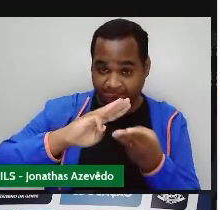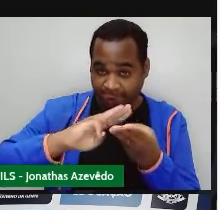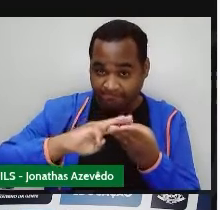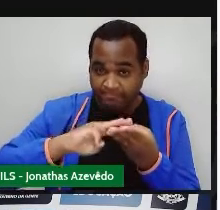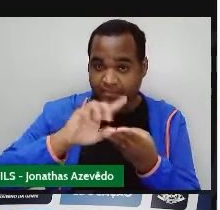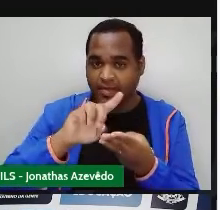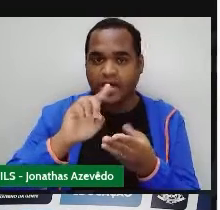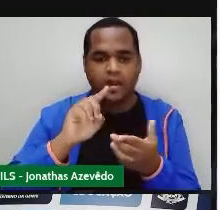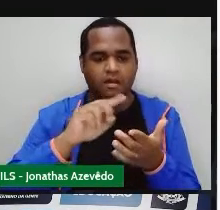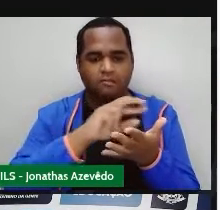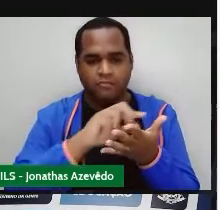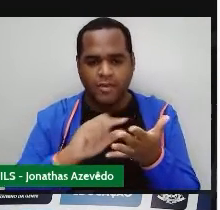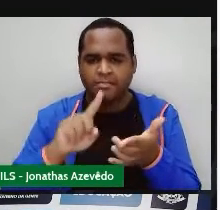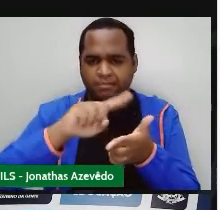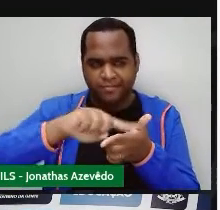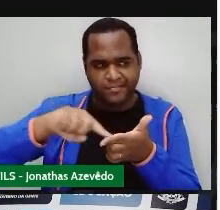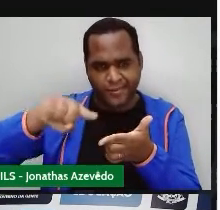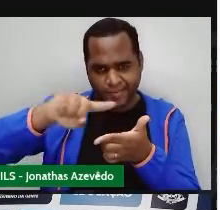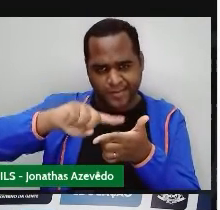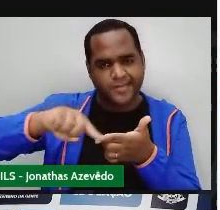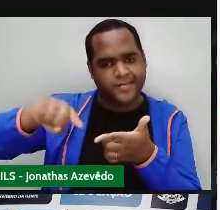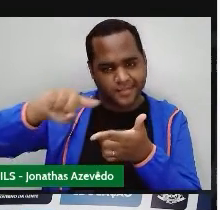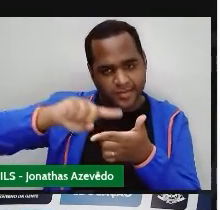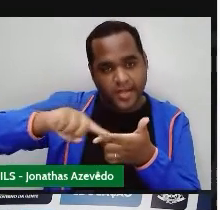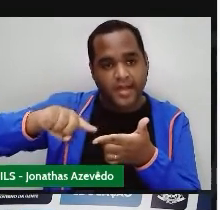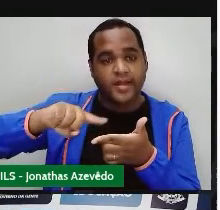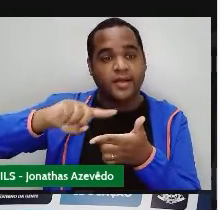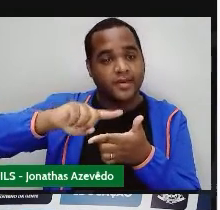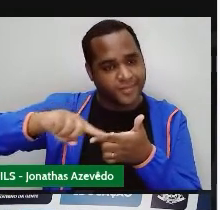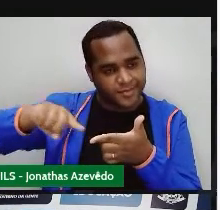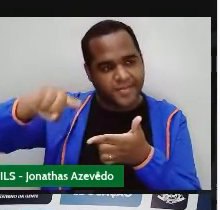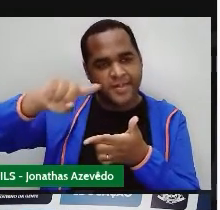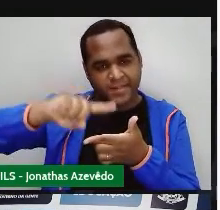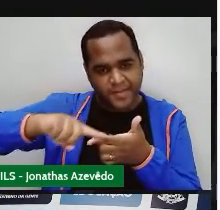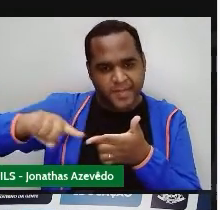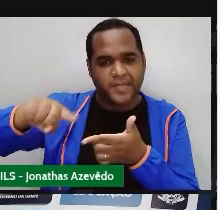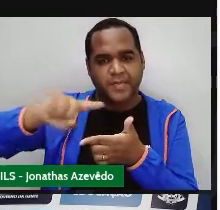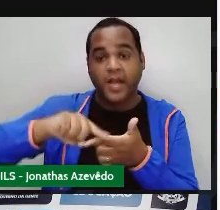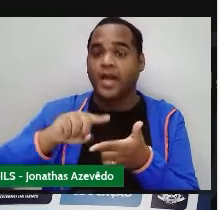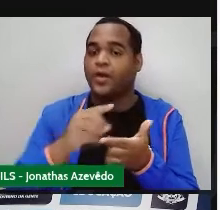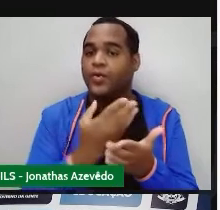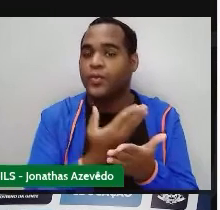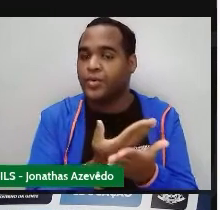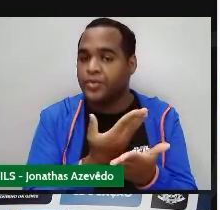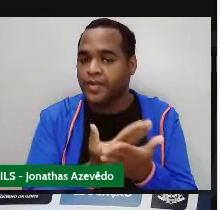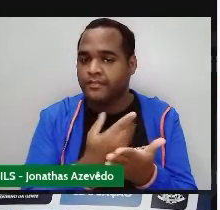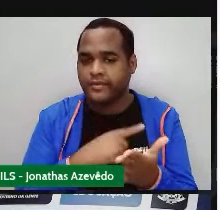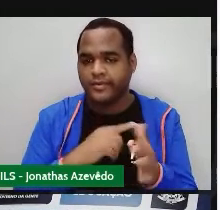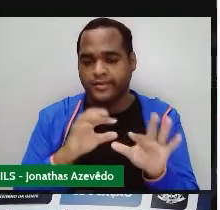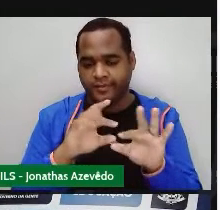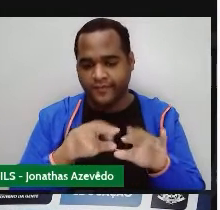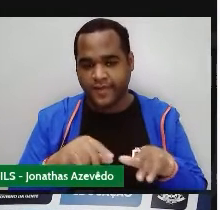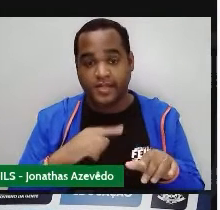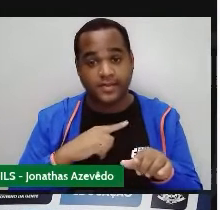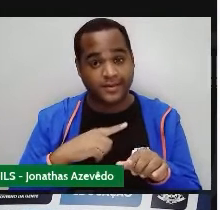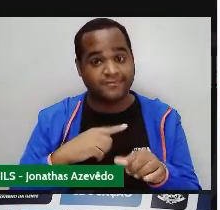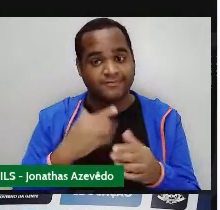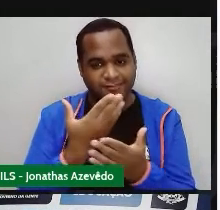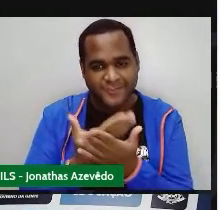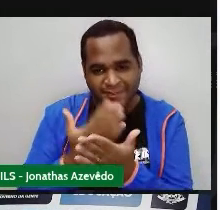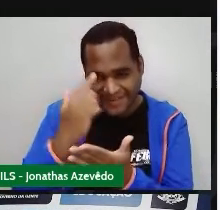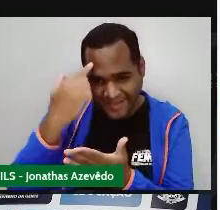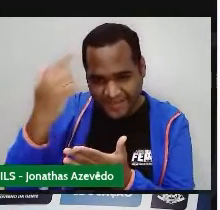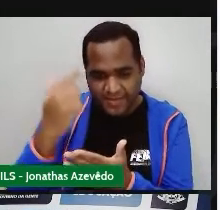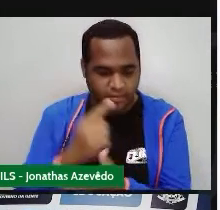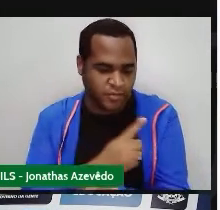é repleta de problemas né a gente quando estuda né a gente tá nessa fase escolar a